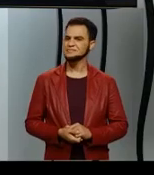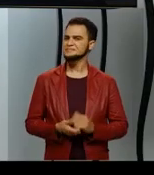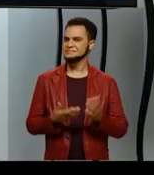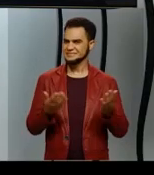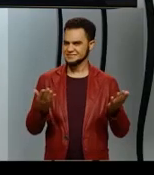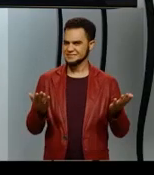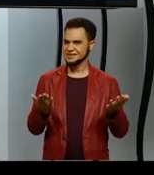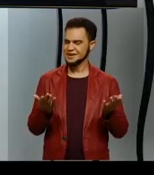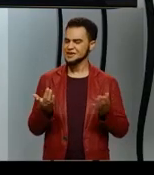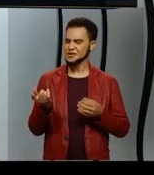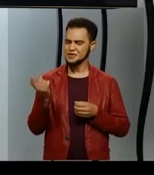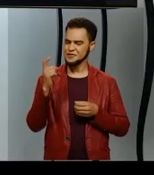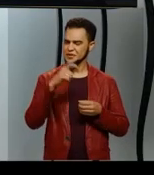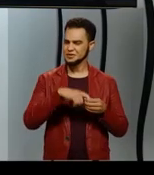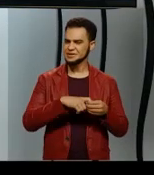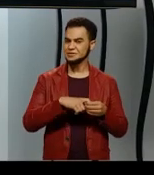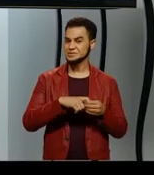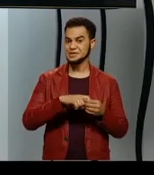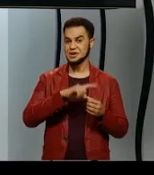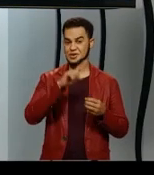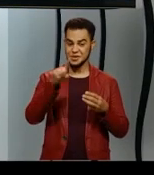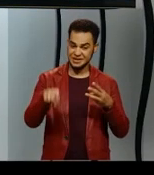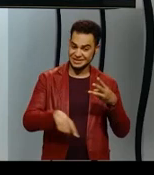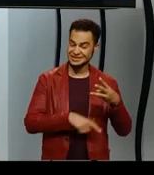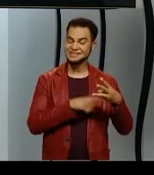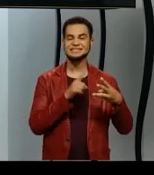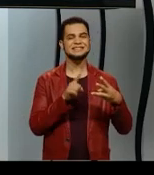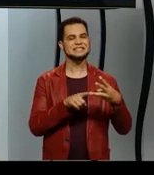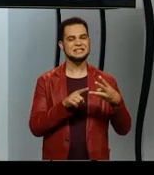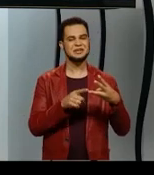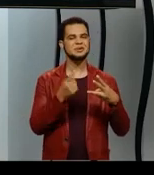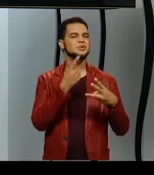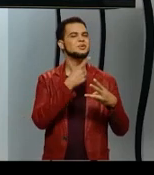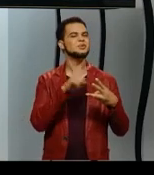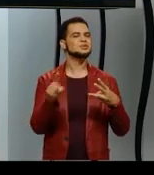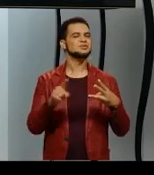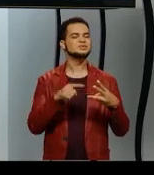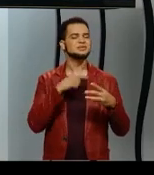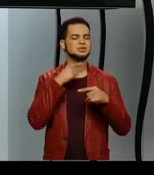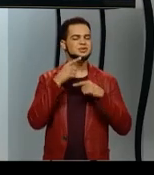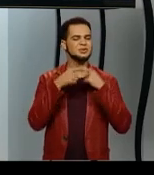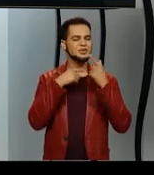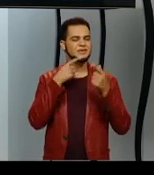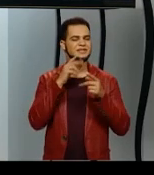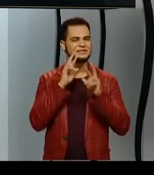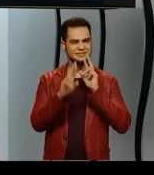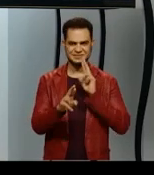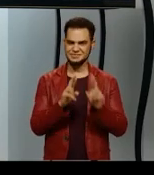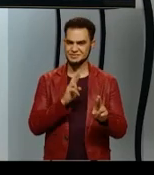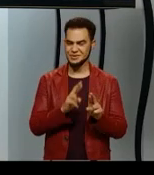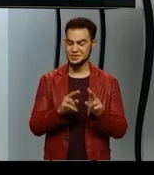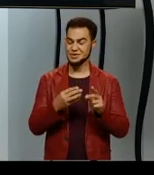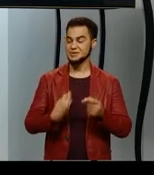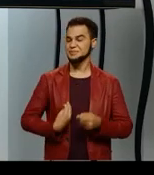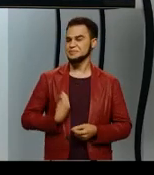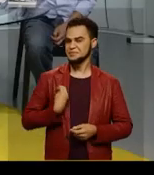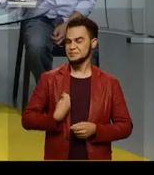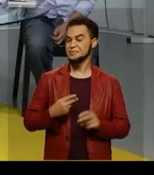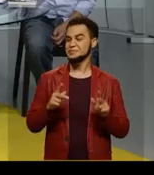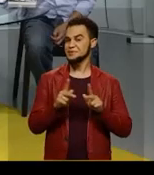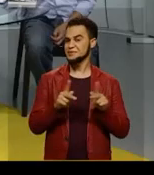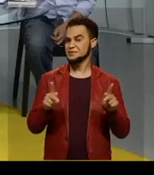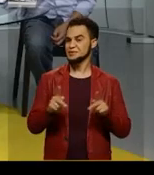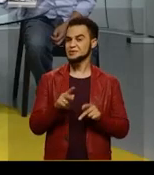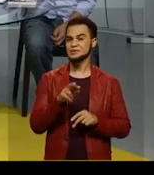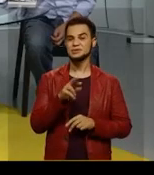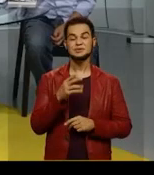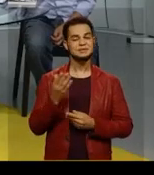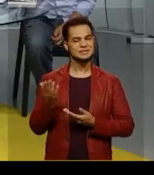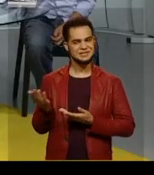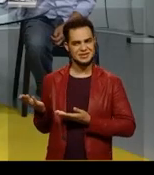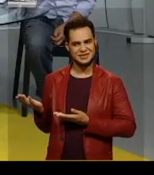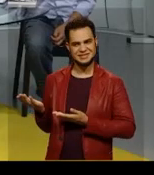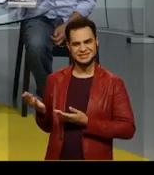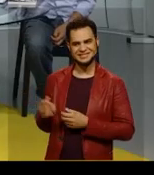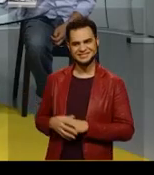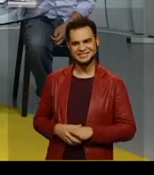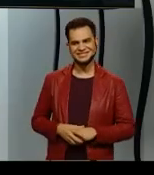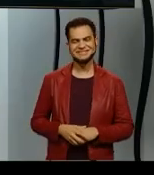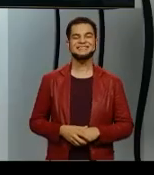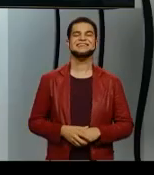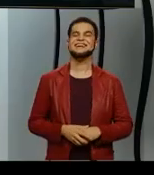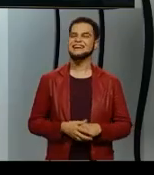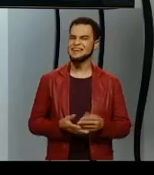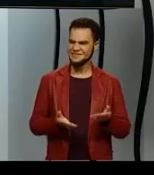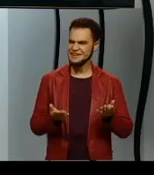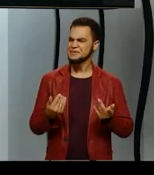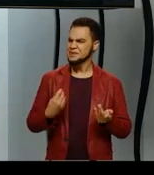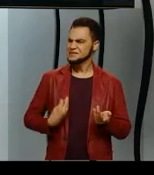Estamos de volta ao terceiro e último bloco do Tira Dúvidas de hoje, com a presença dos professores Fernando e Rose de Linguagens.